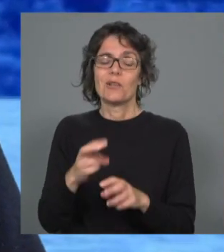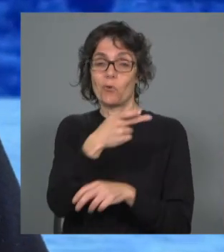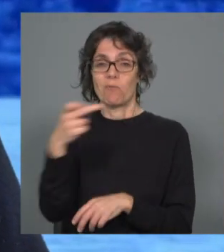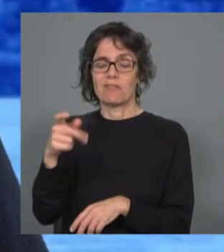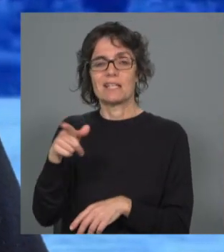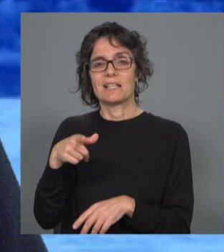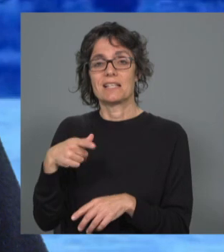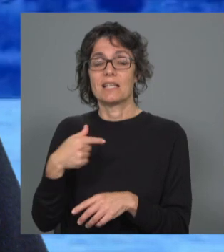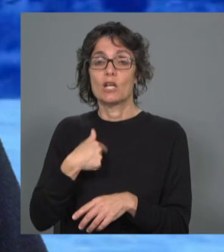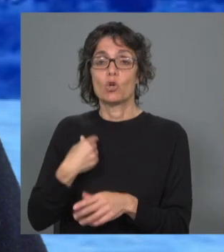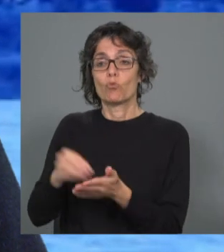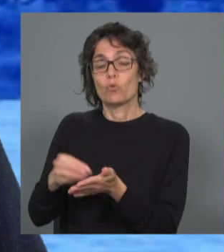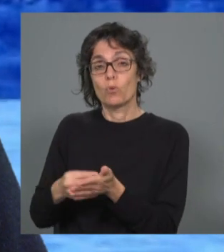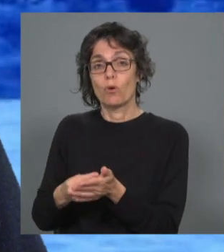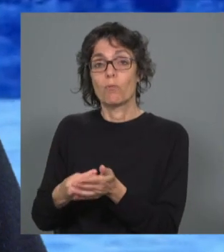é?